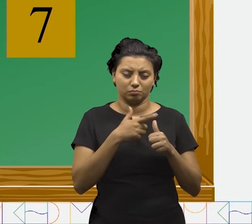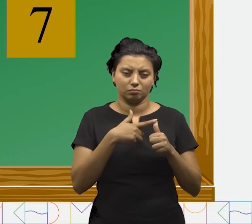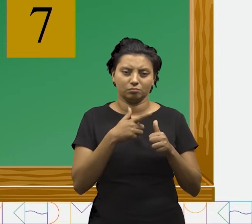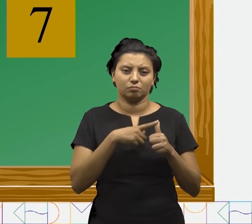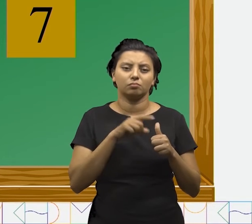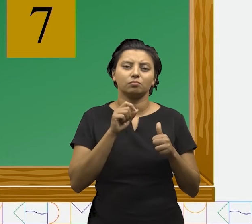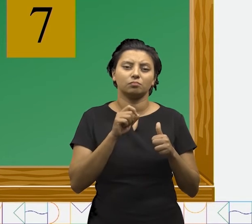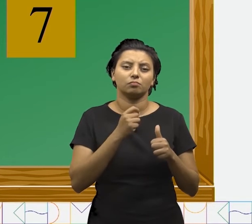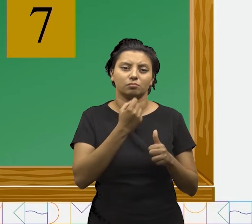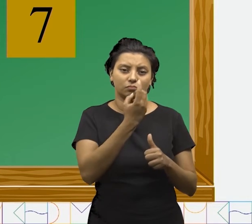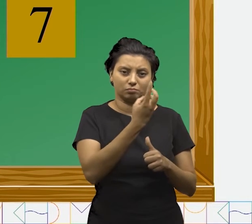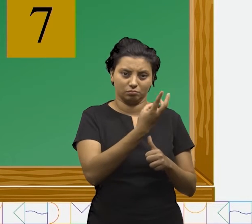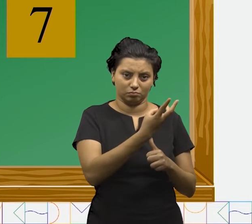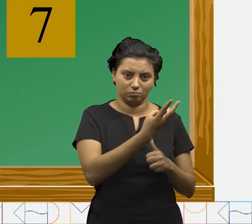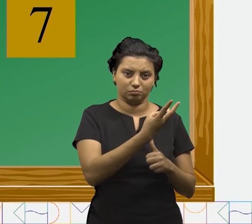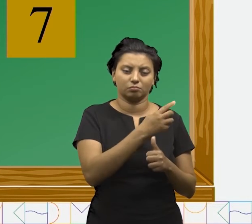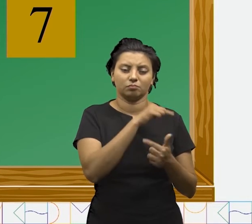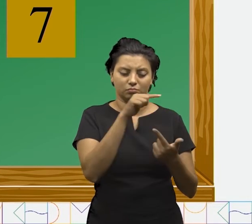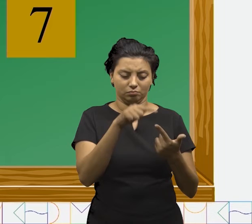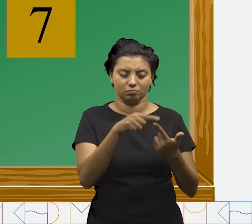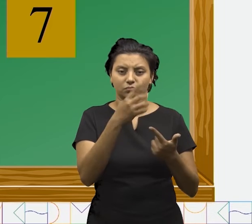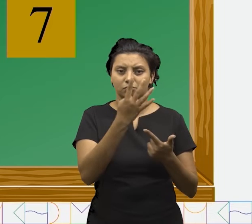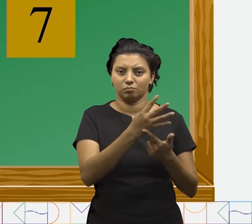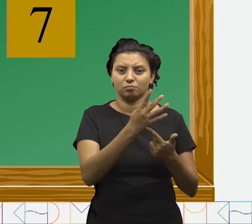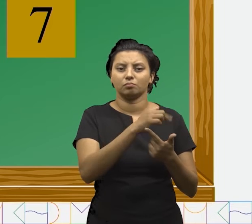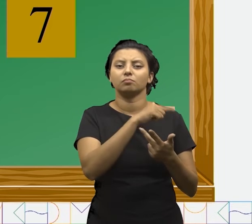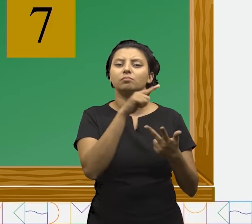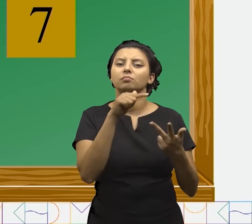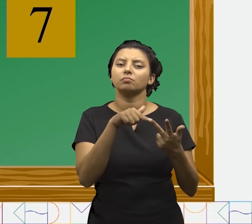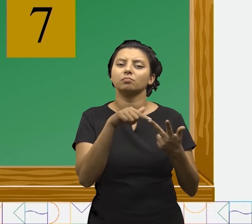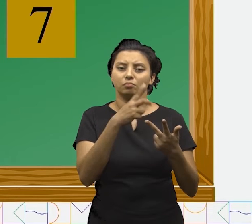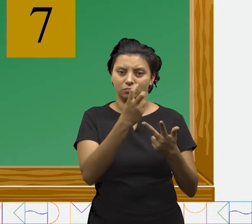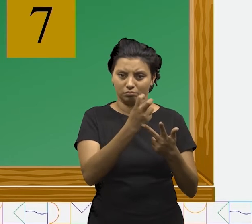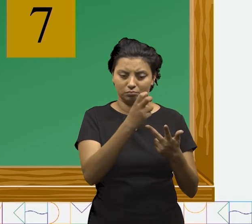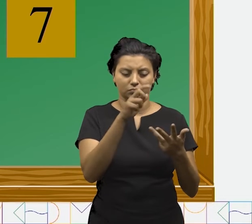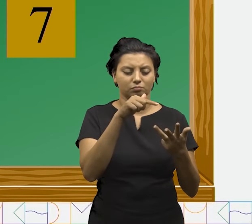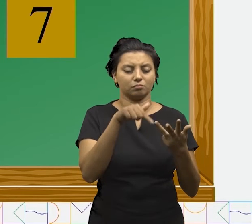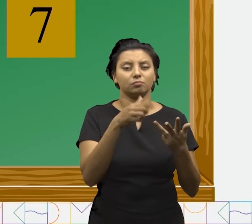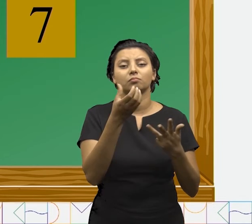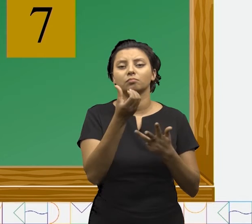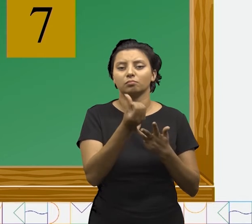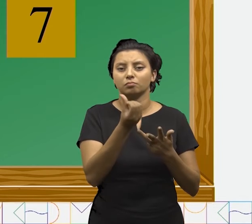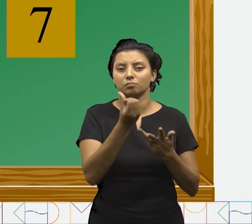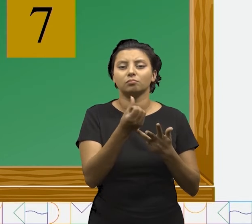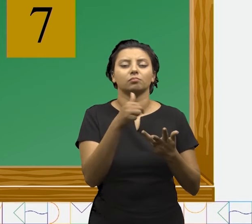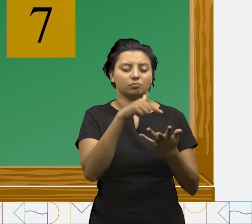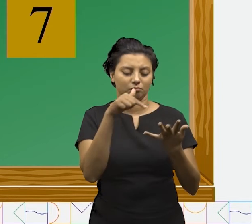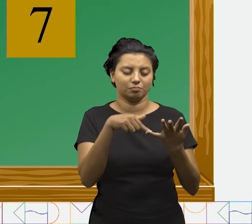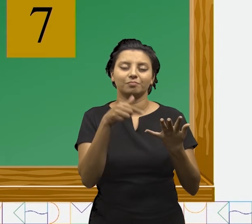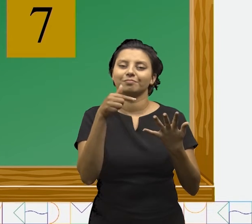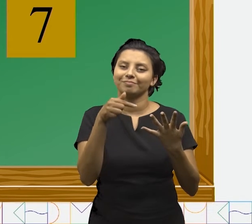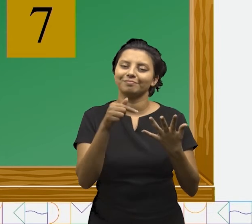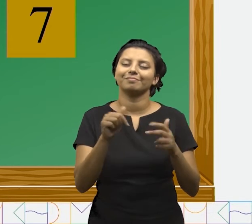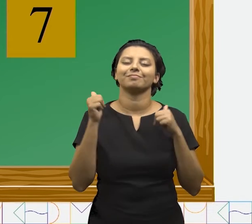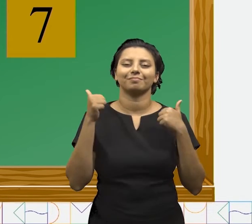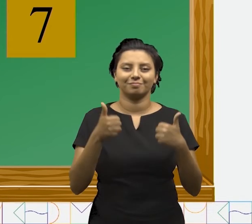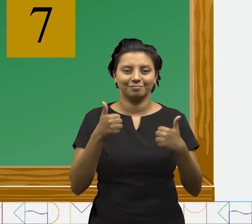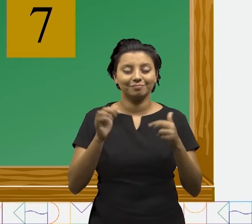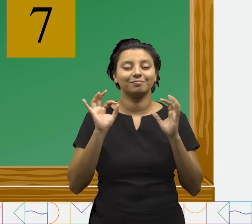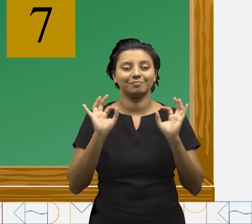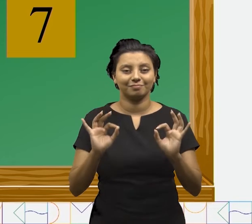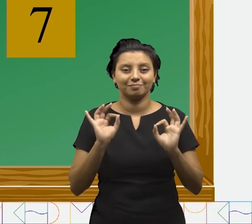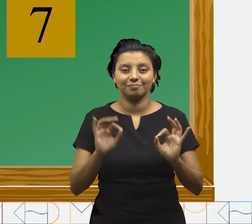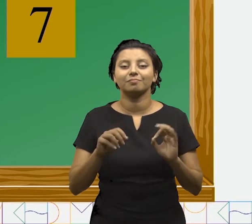número faltoso é o número 4 e o outro é o 6. Isso